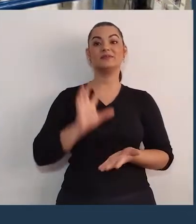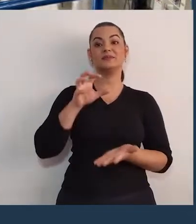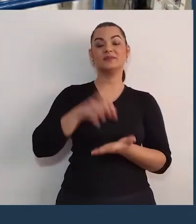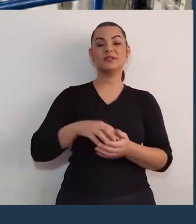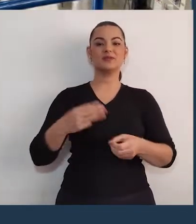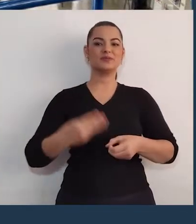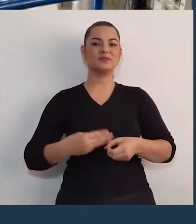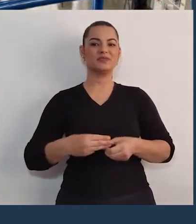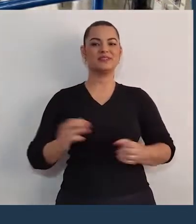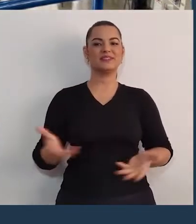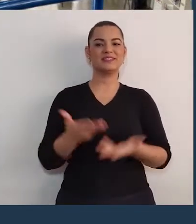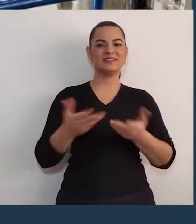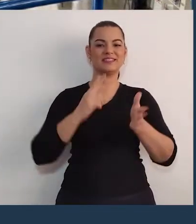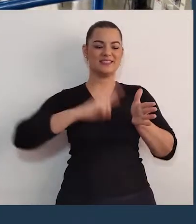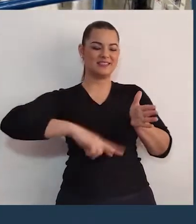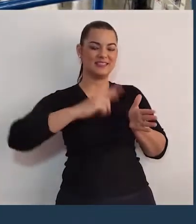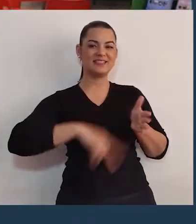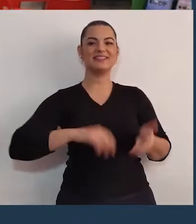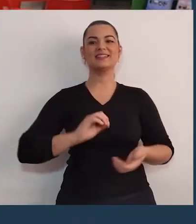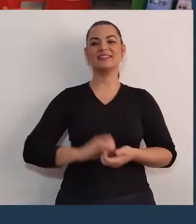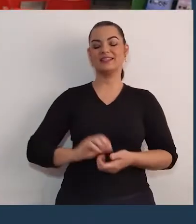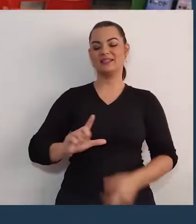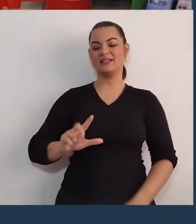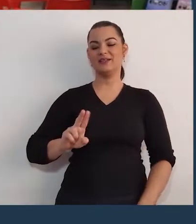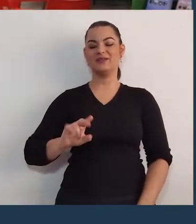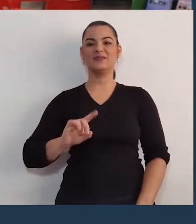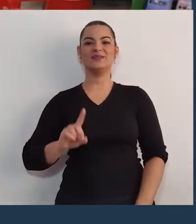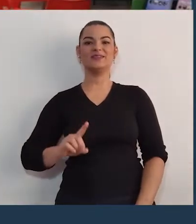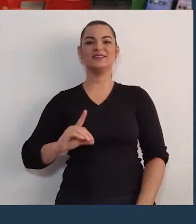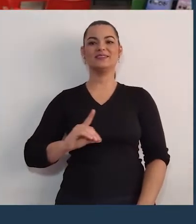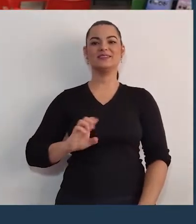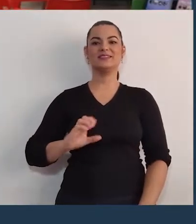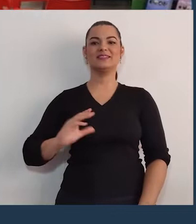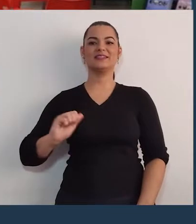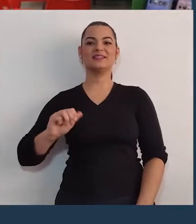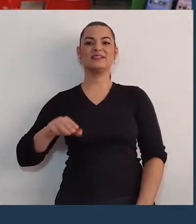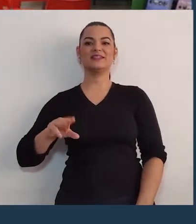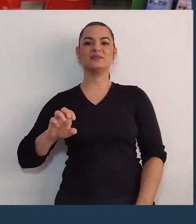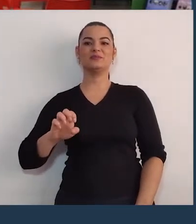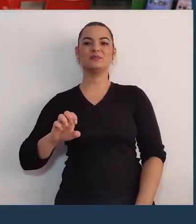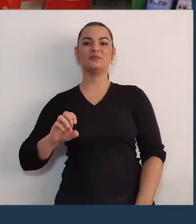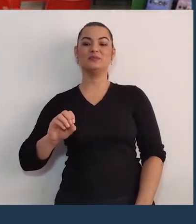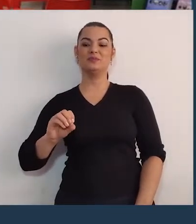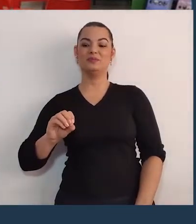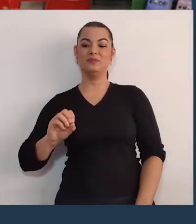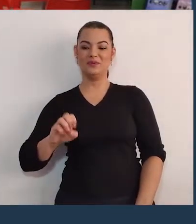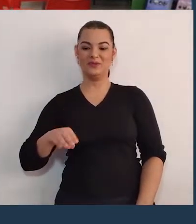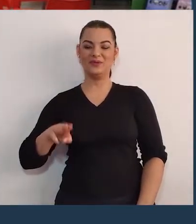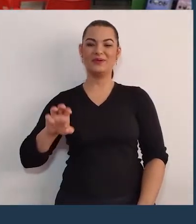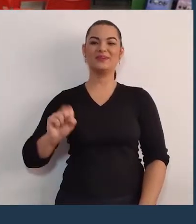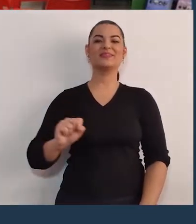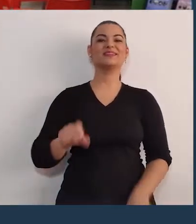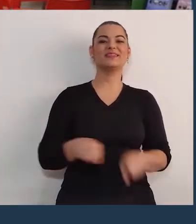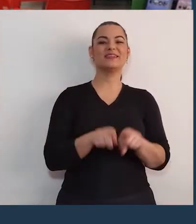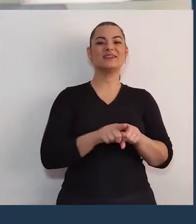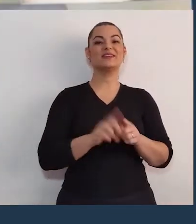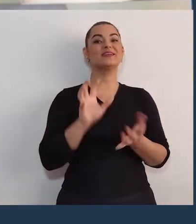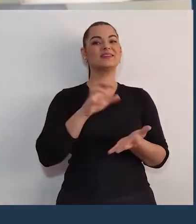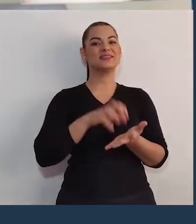Centro Municipal de Incentivo à Leitura Luiz de Camões e o Fernando Pessoa.